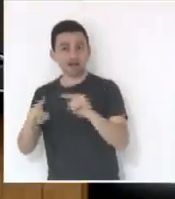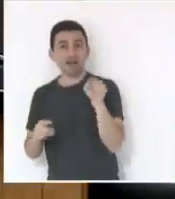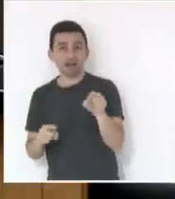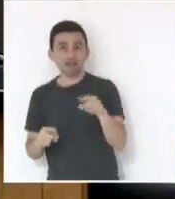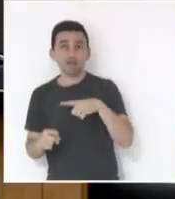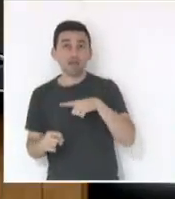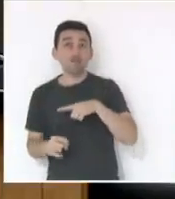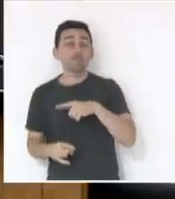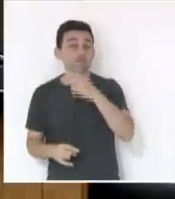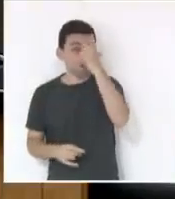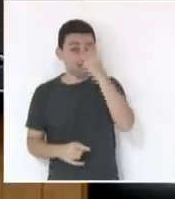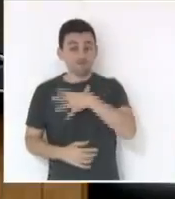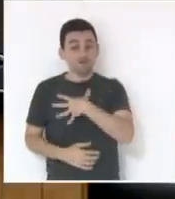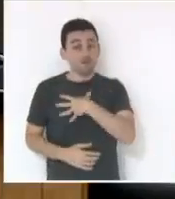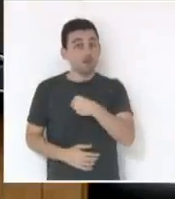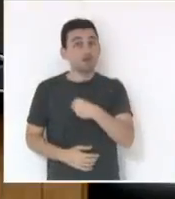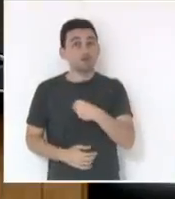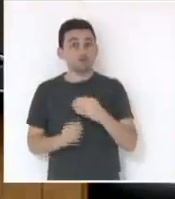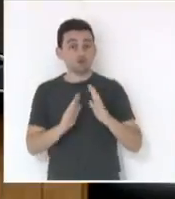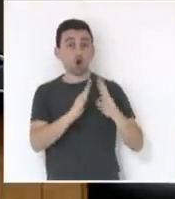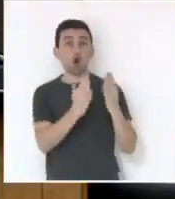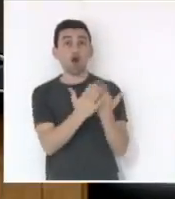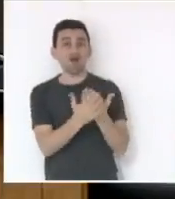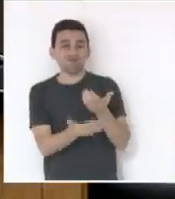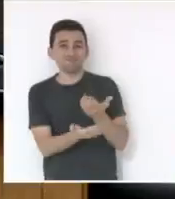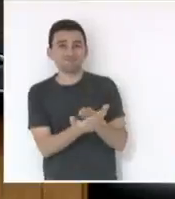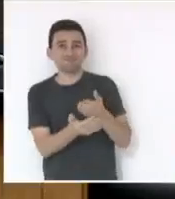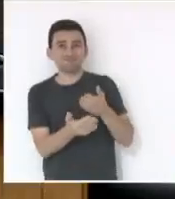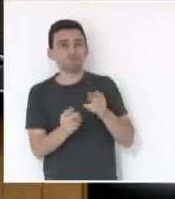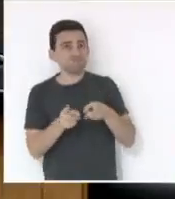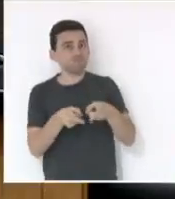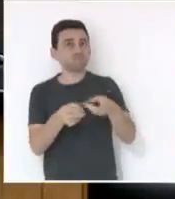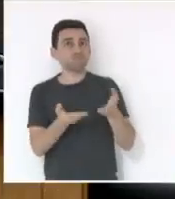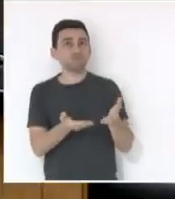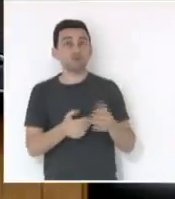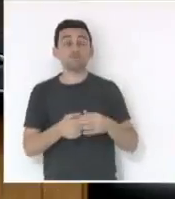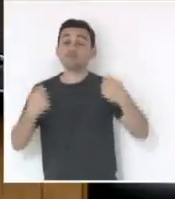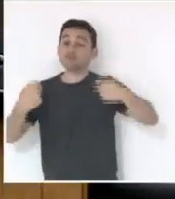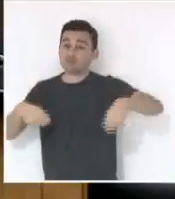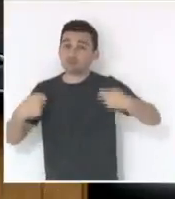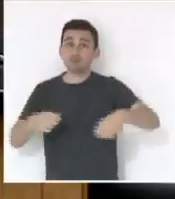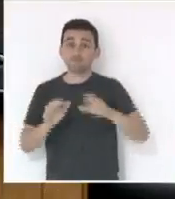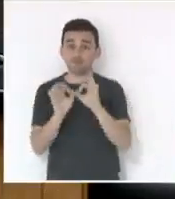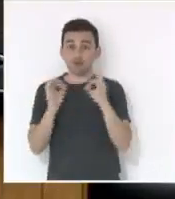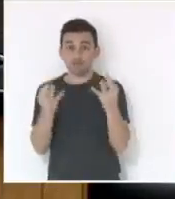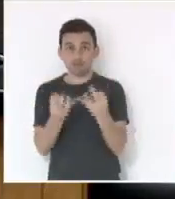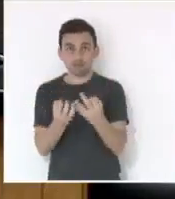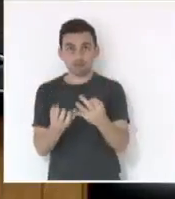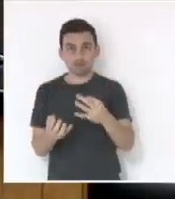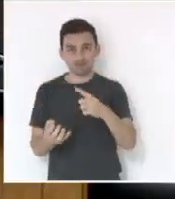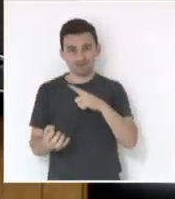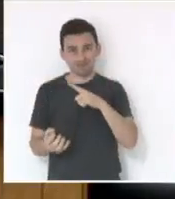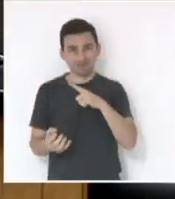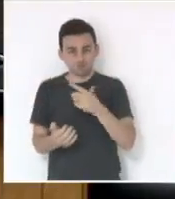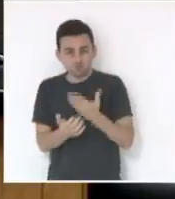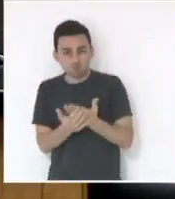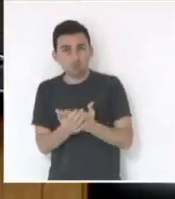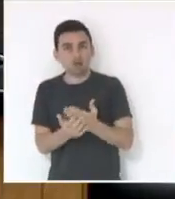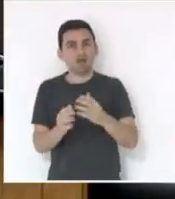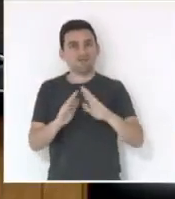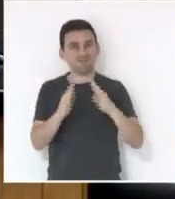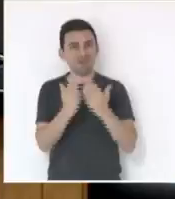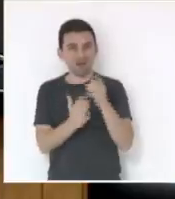têm filhos que estudam. Então, teria que deixar essas famílias que têm filhos pequenos, filho na